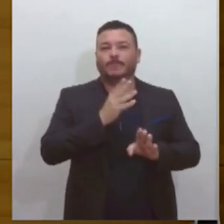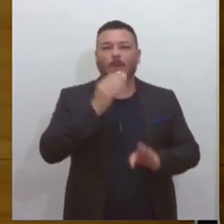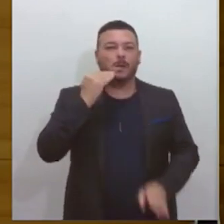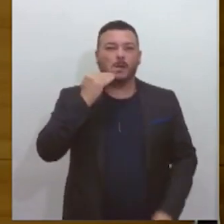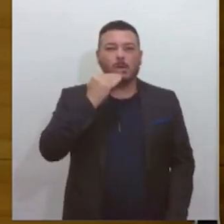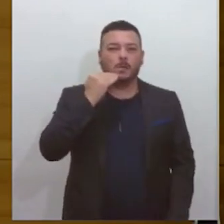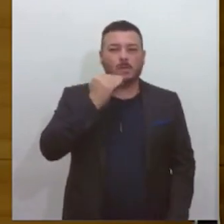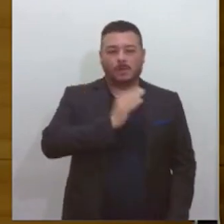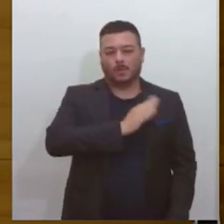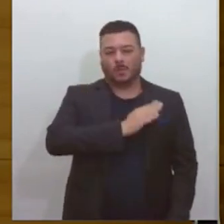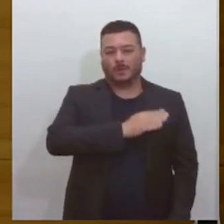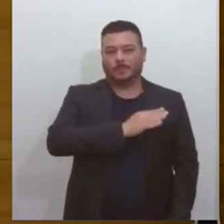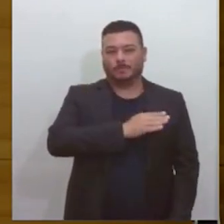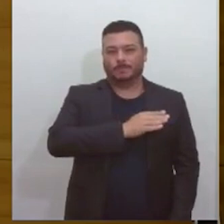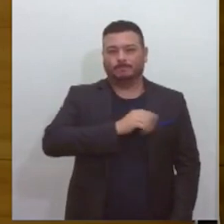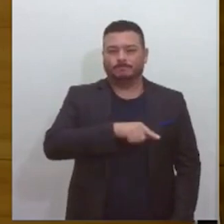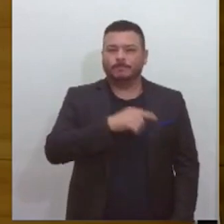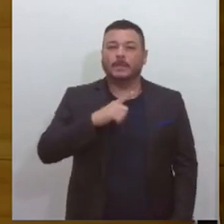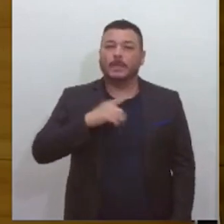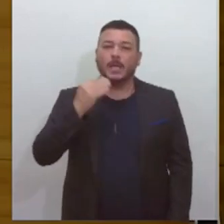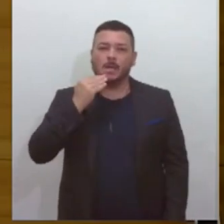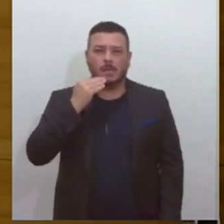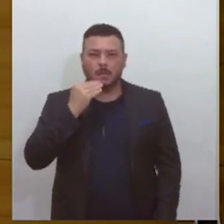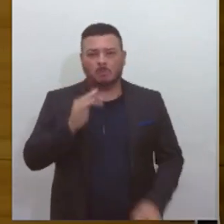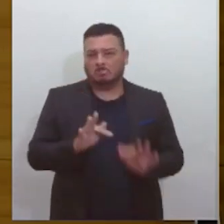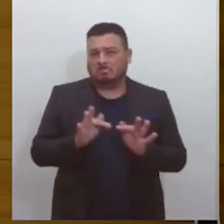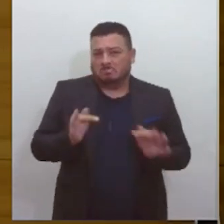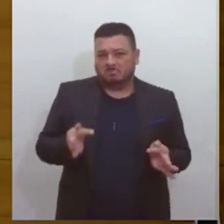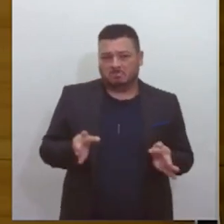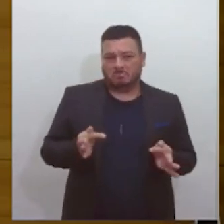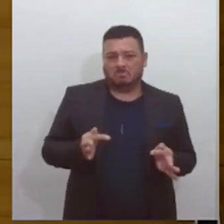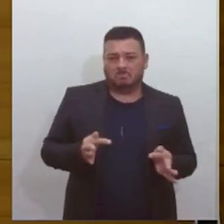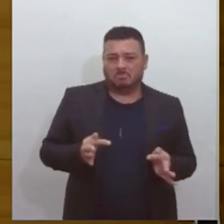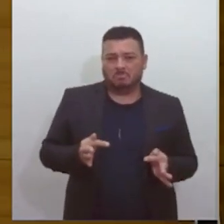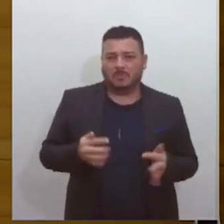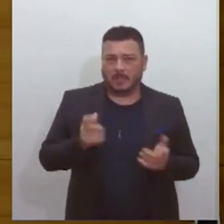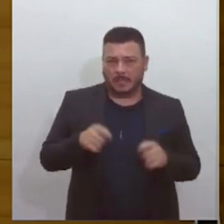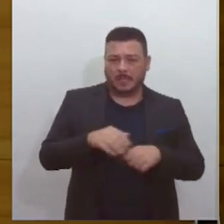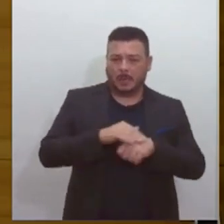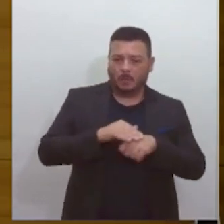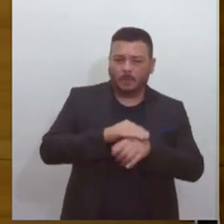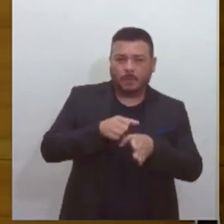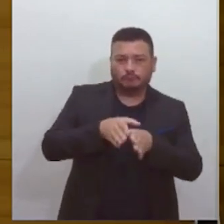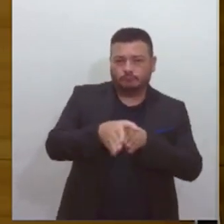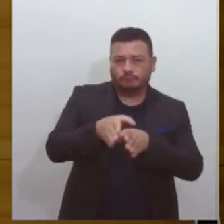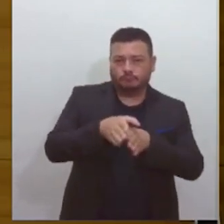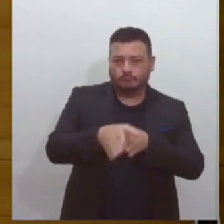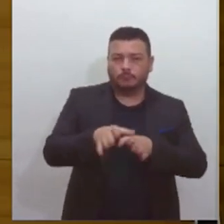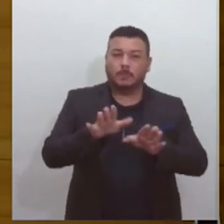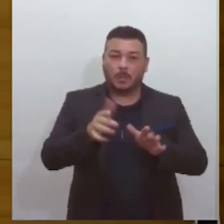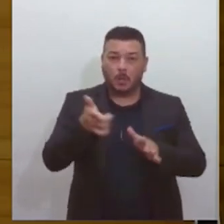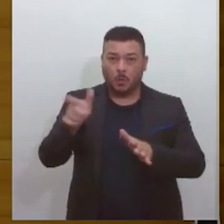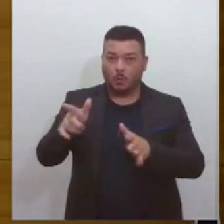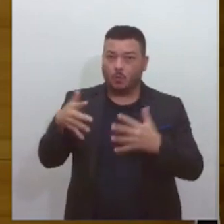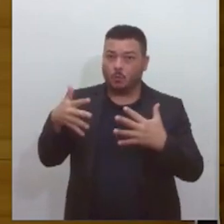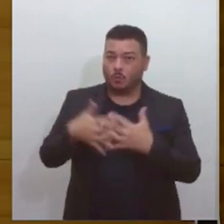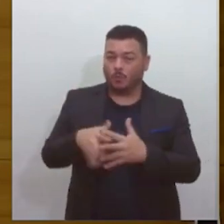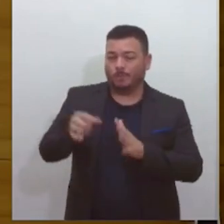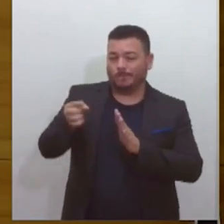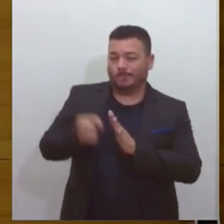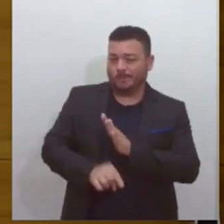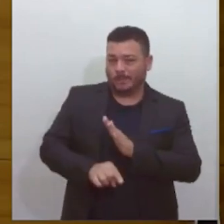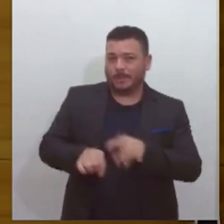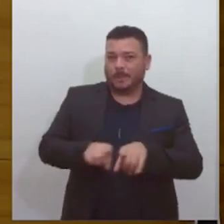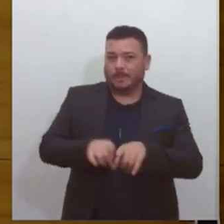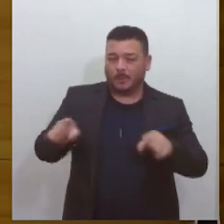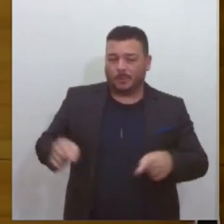Existem aqueles defeitos mais simples, que se conversa, se orienta, enfim. E os mais complexos também, que são um grande desafio, mas nós